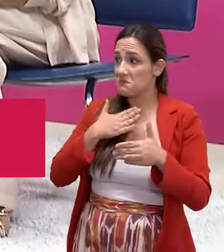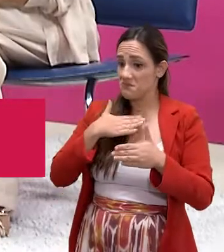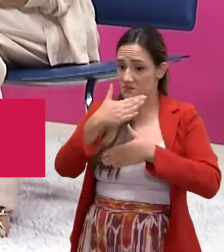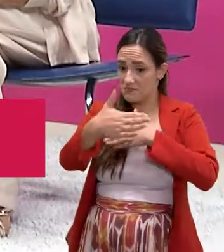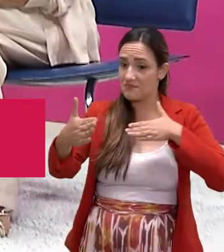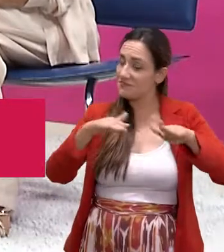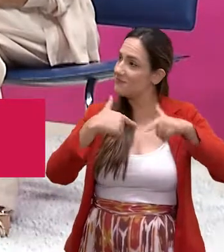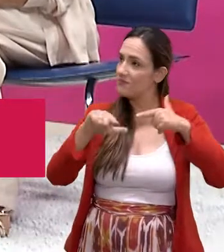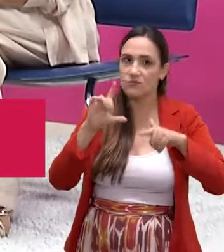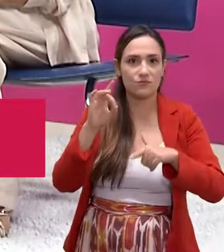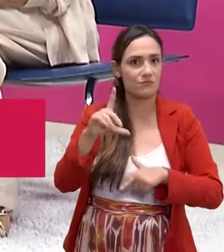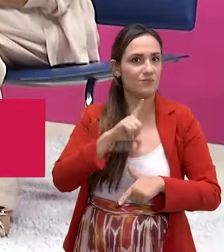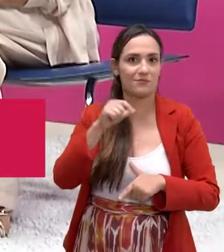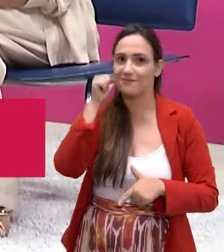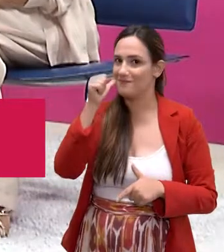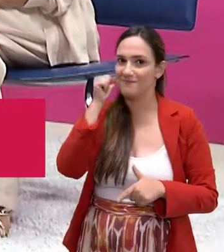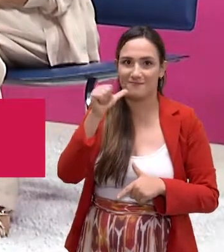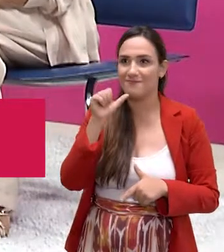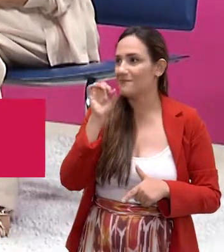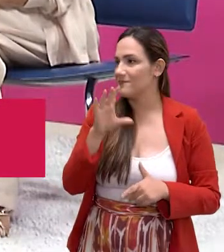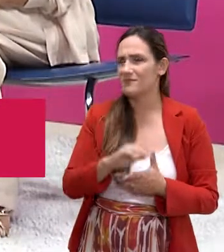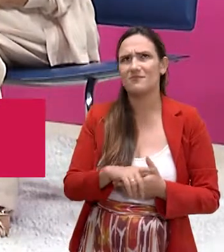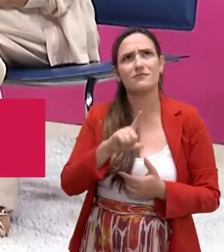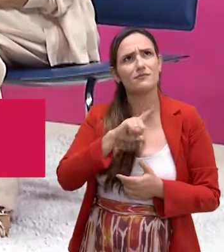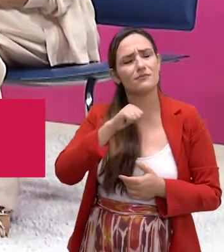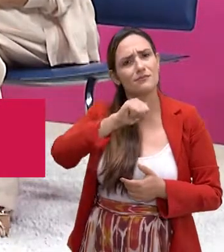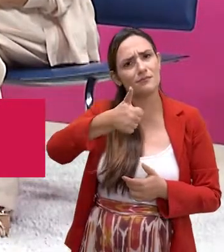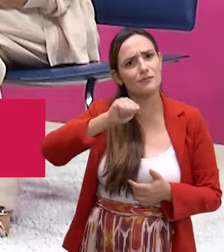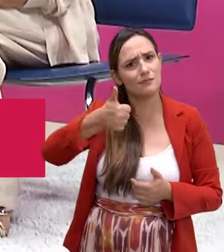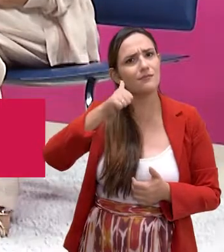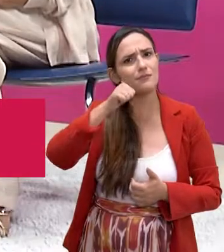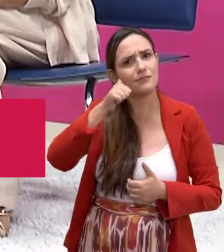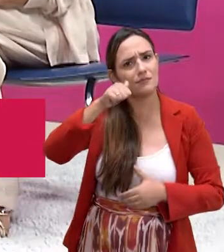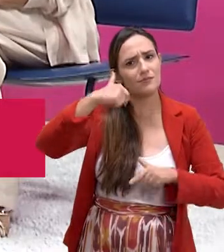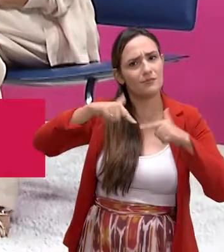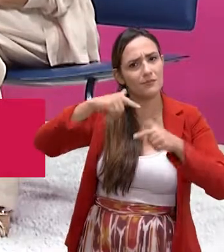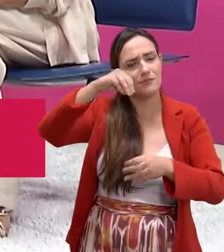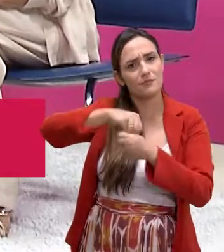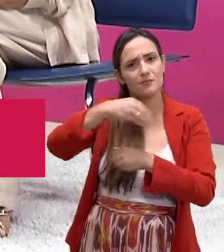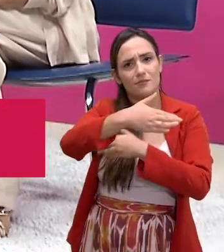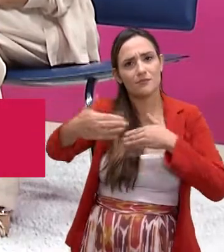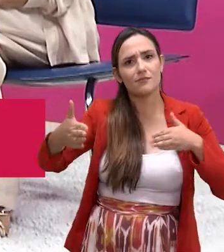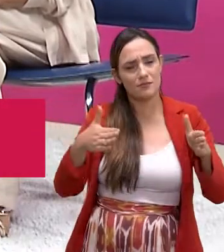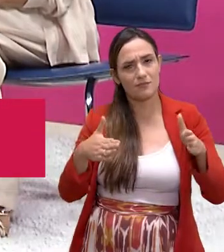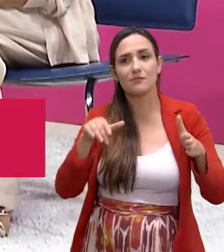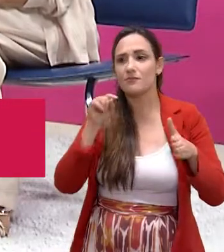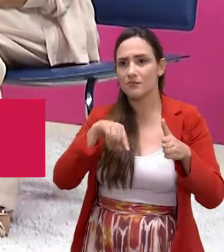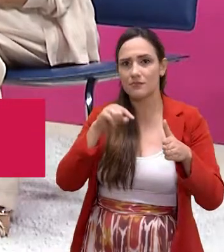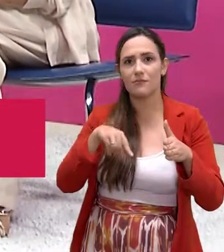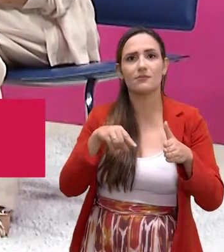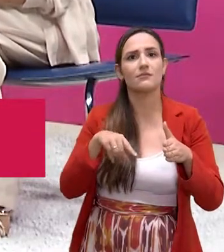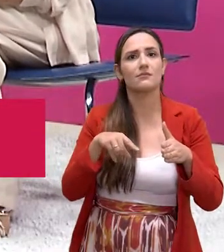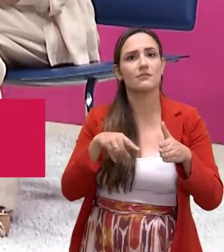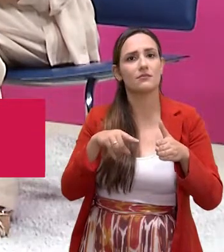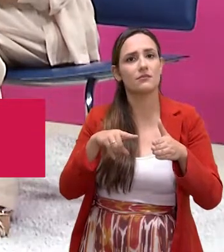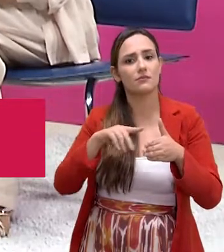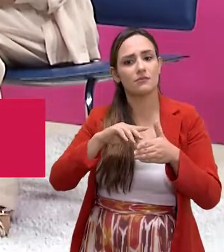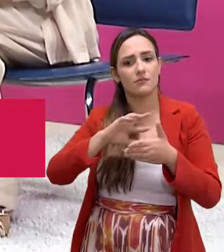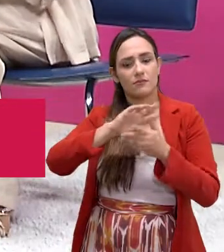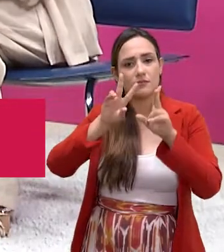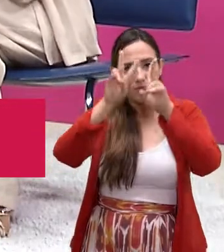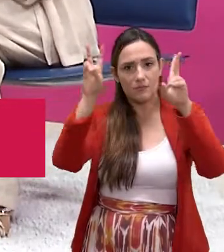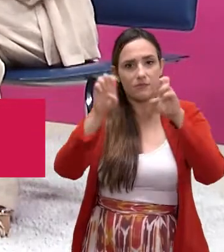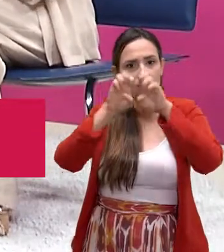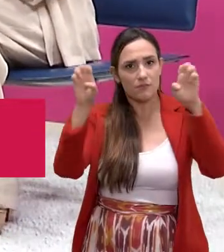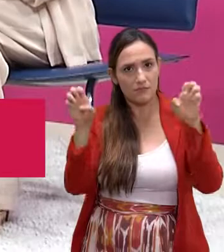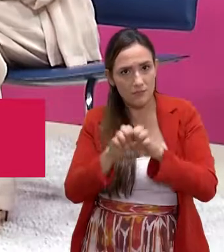no gabinete hoje 11 mulheres, né, a todo o que norteia ali toda a parte